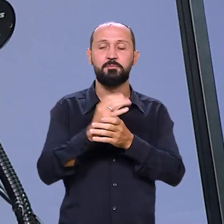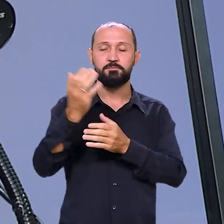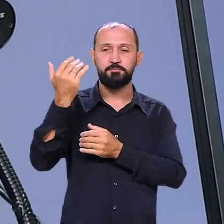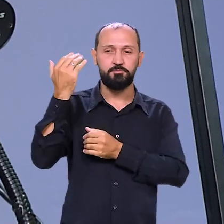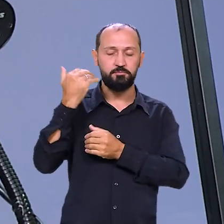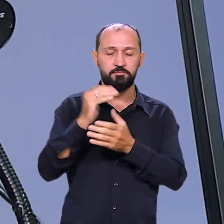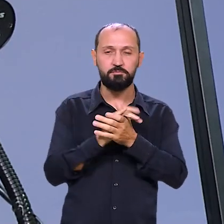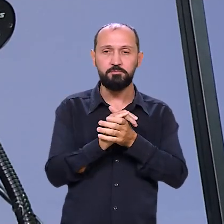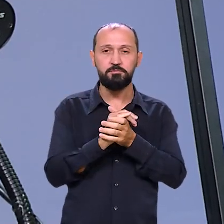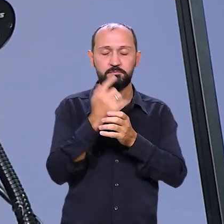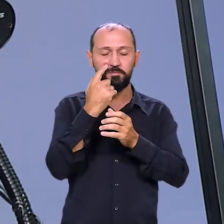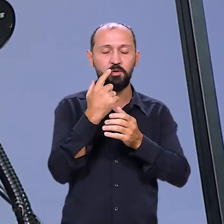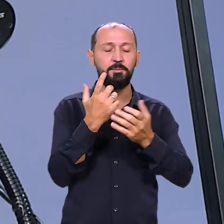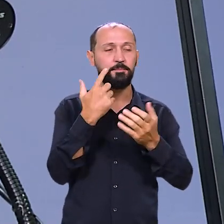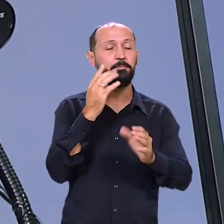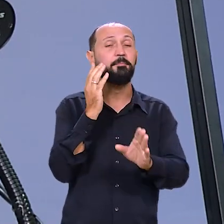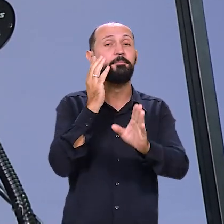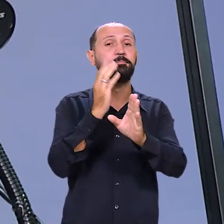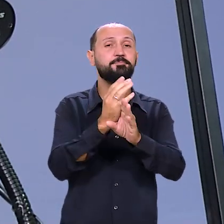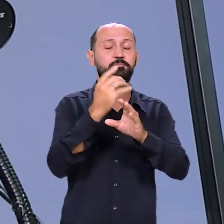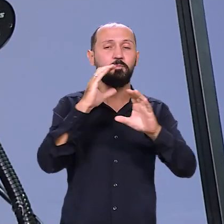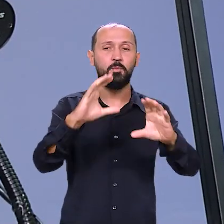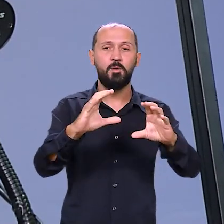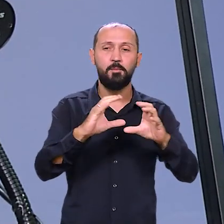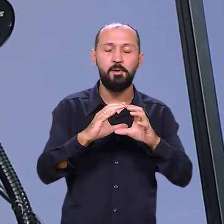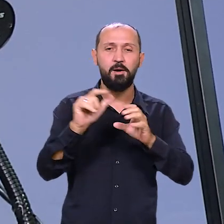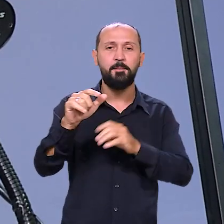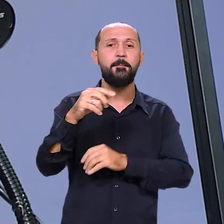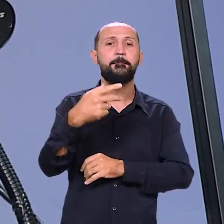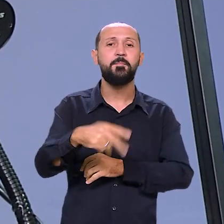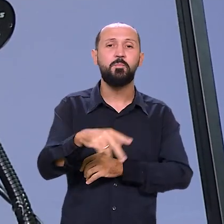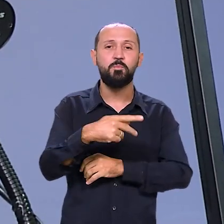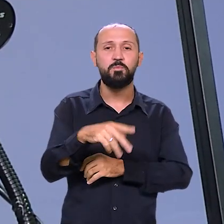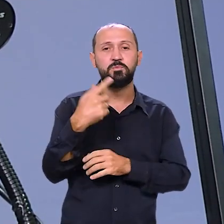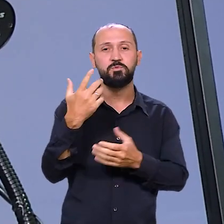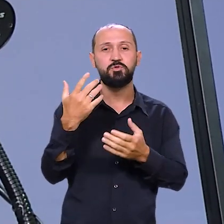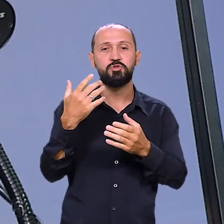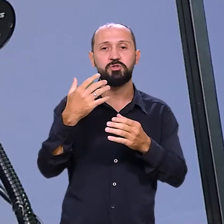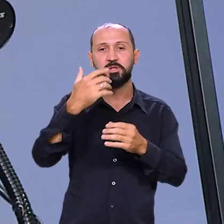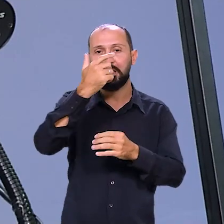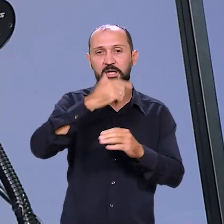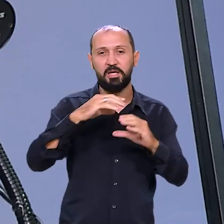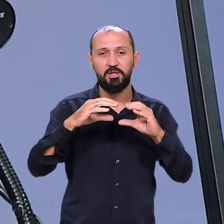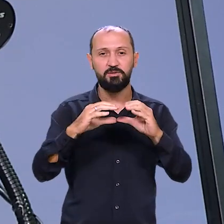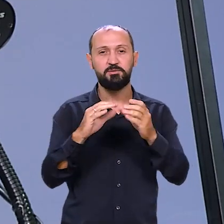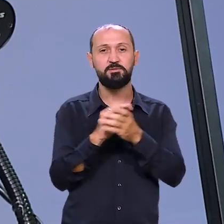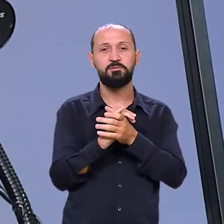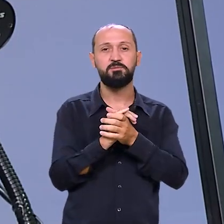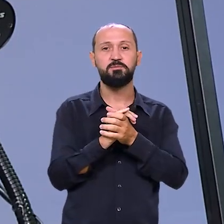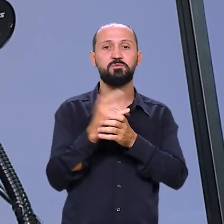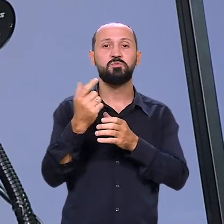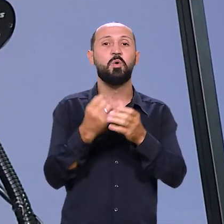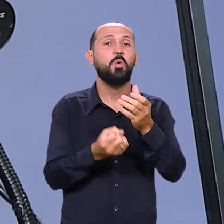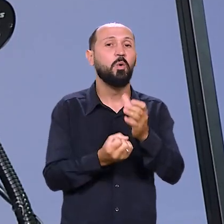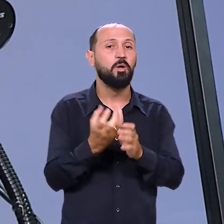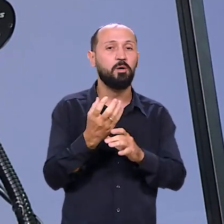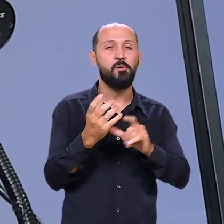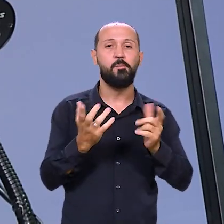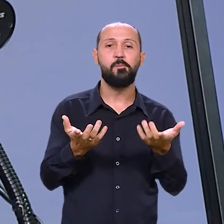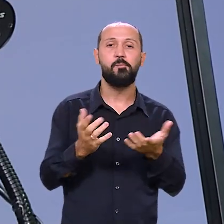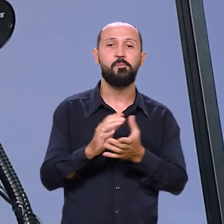que há pouco tempo foi apreendido um grande carregamento em Ponta Porã de mussarela sem